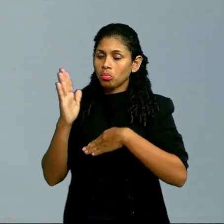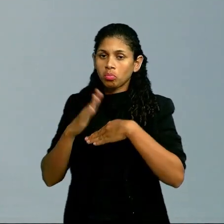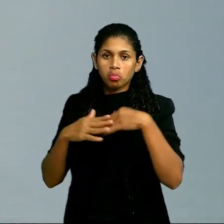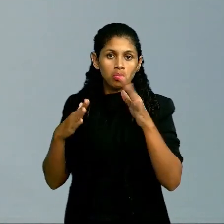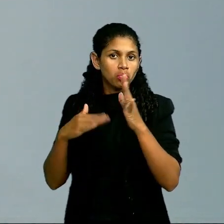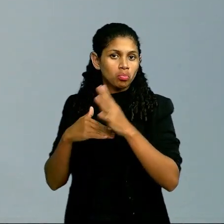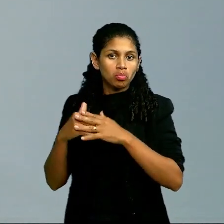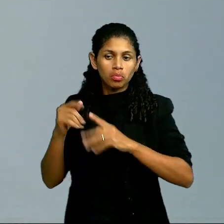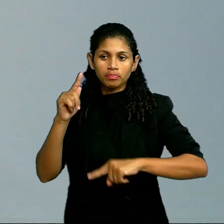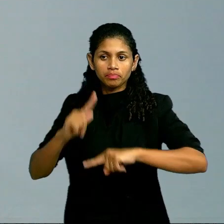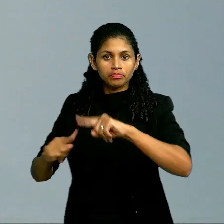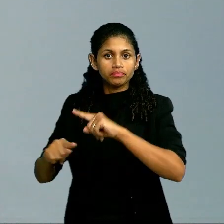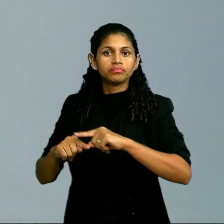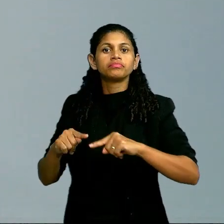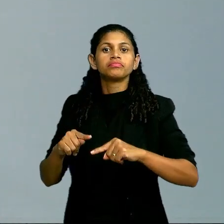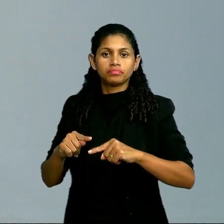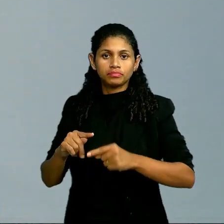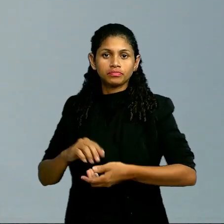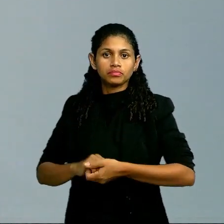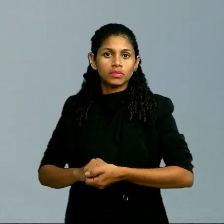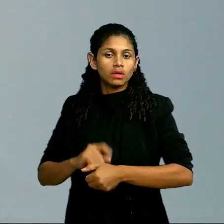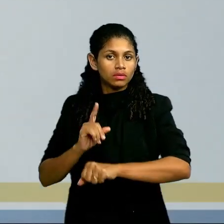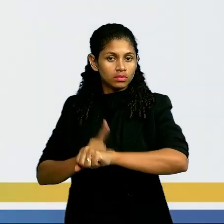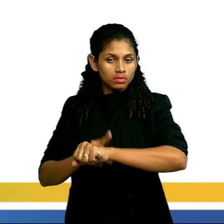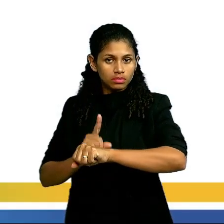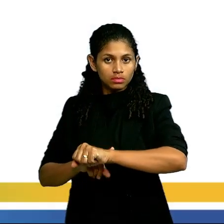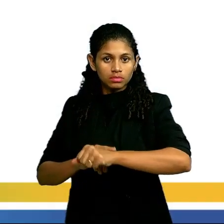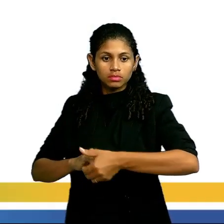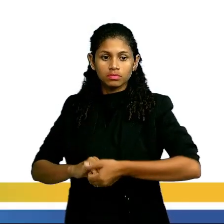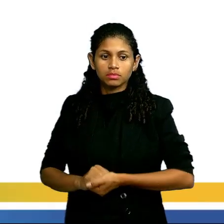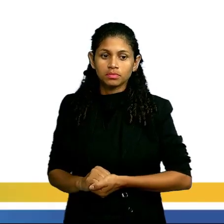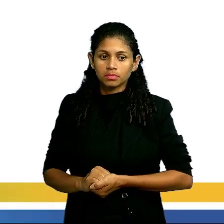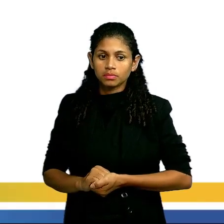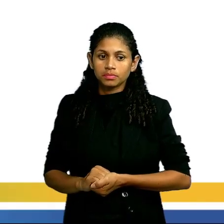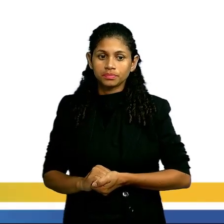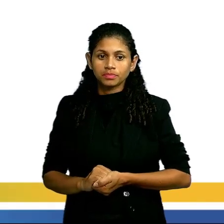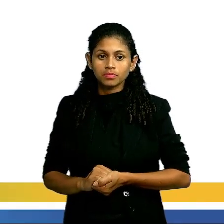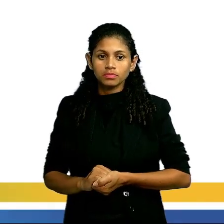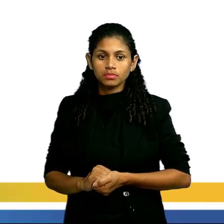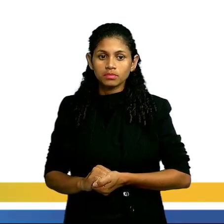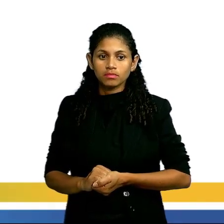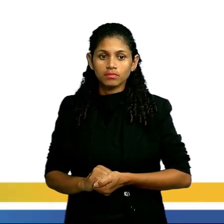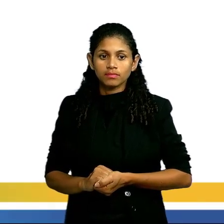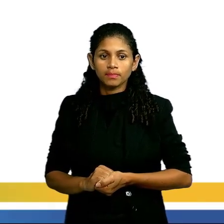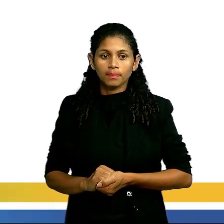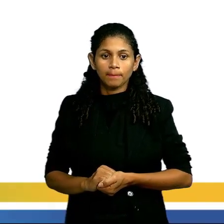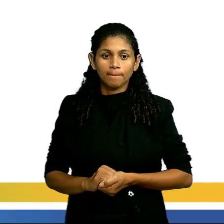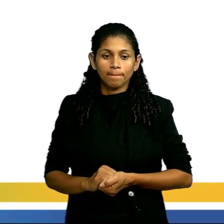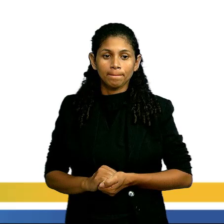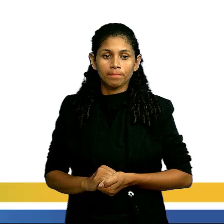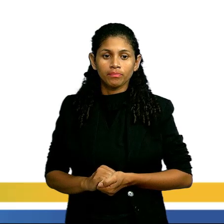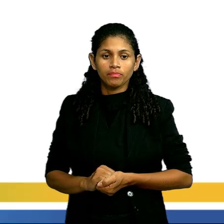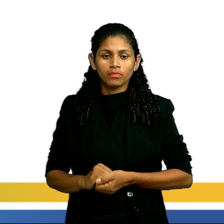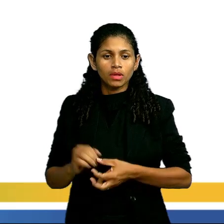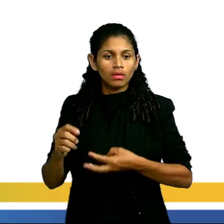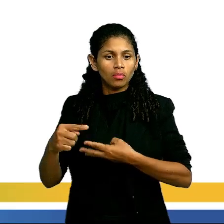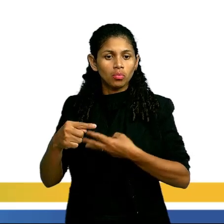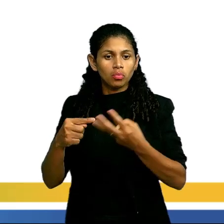grandeza, ela vai estar lá. Grandeza de tempo. Tudo bem? Vejamos aqui o terceiro